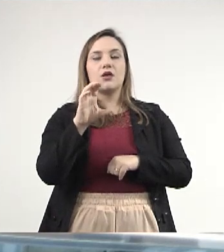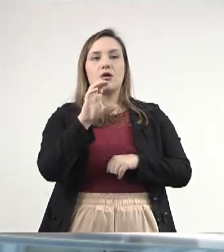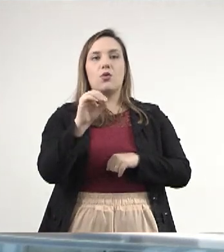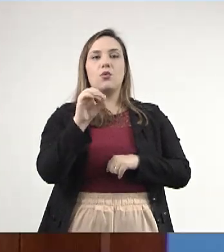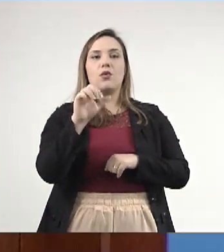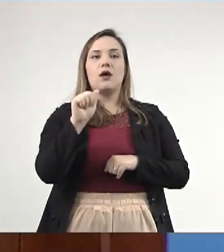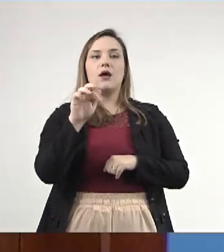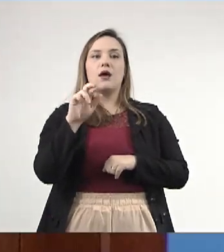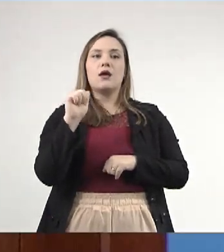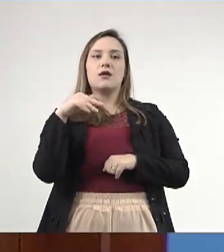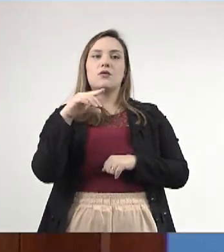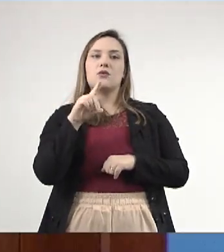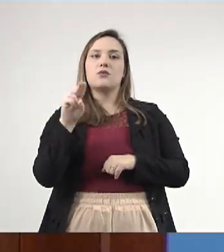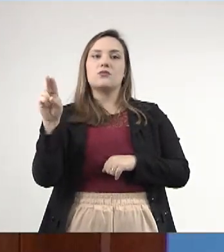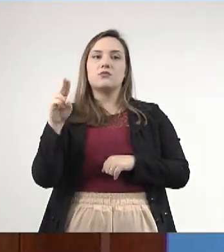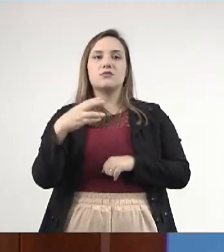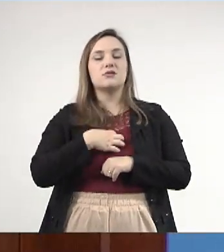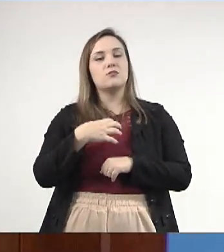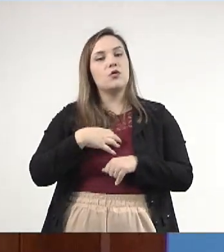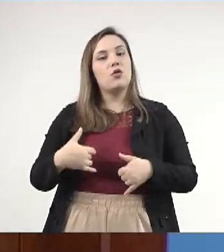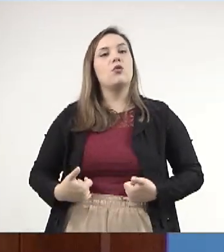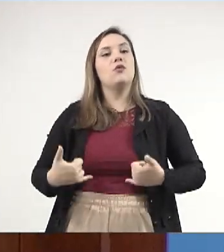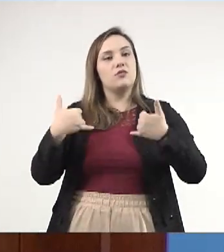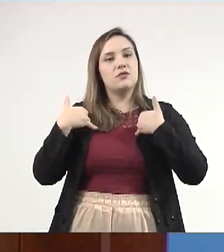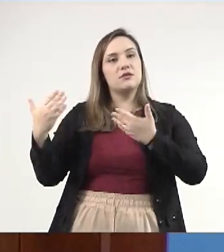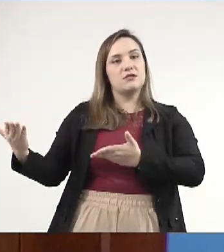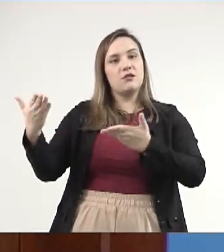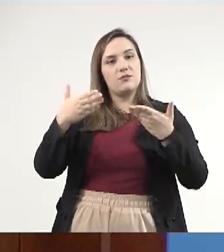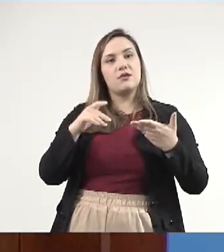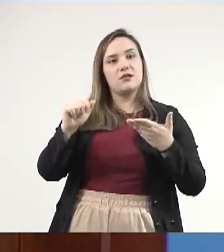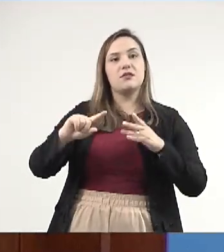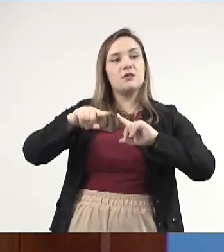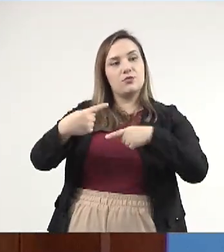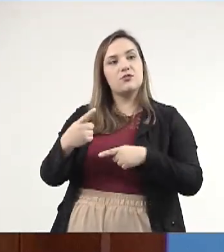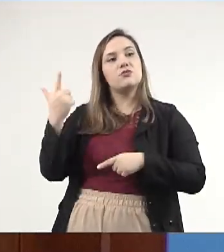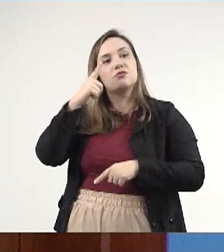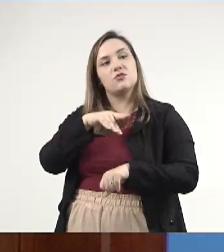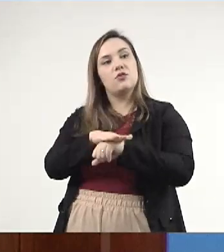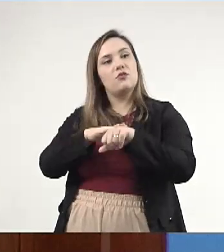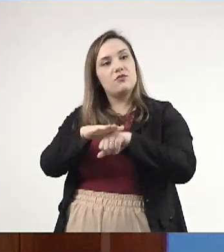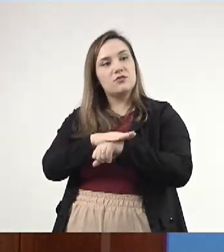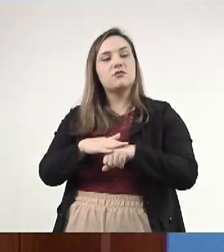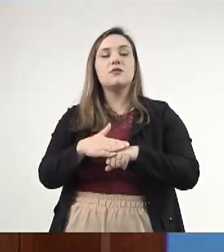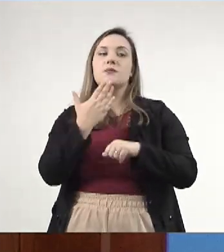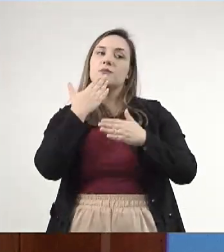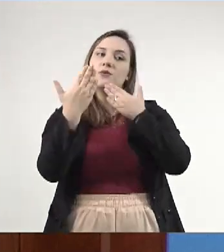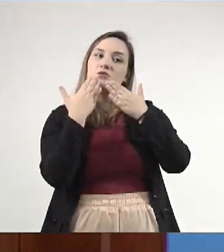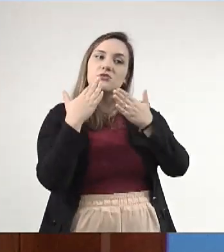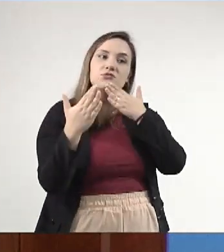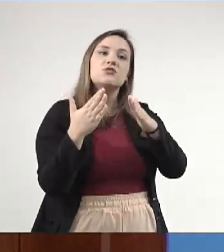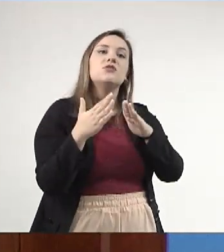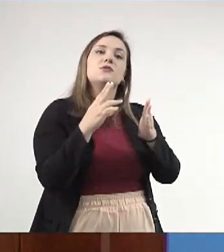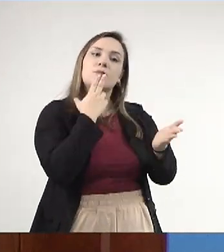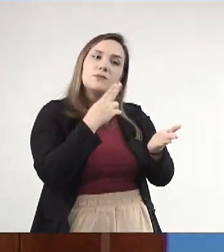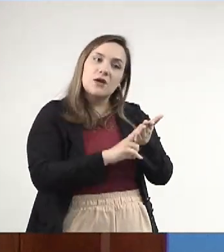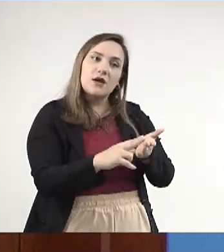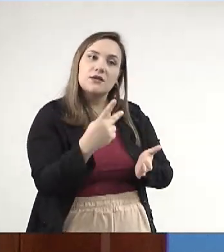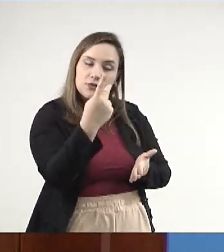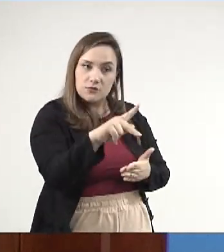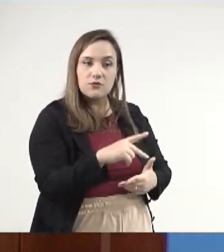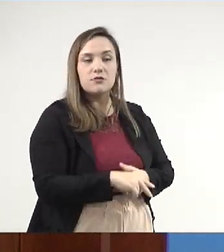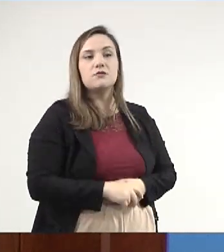grande recebê-los aqui na Assembleia Legislativa. Depois nós vamos ter a oportunidade de conversar sobre as reivindicações, a carta de vocês,